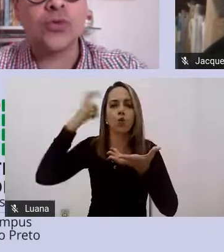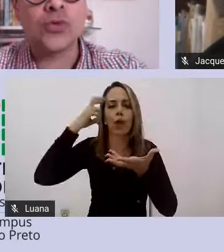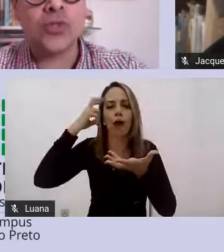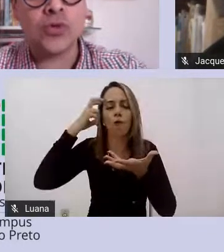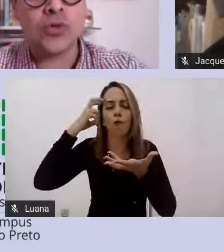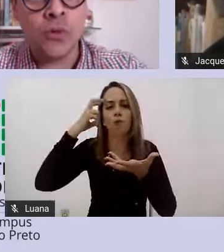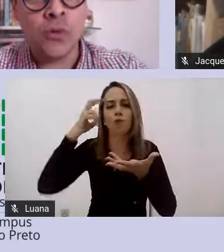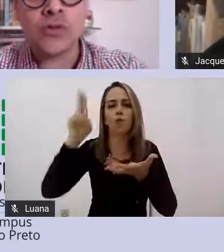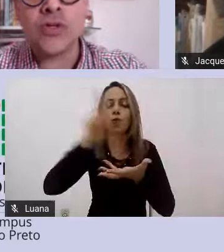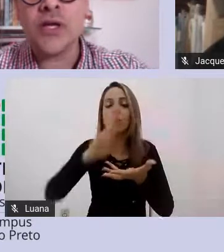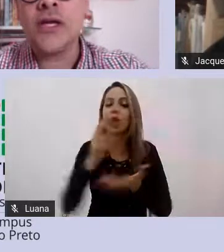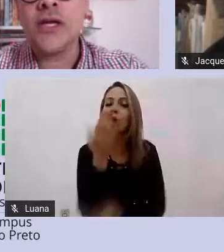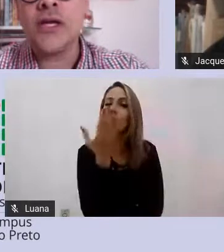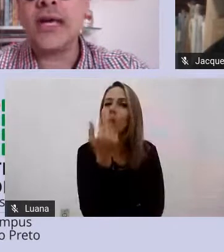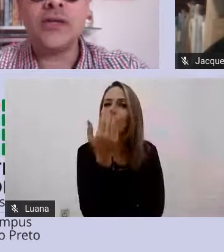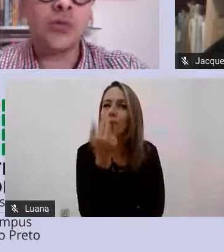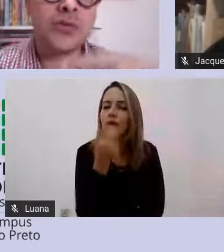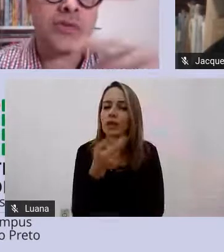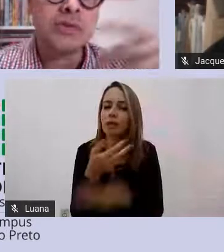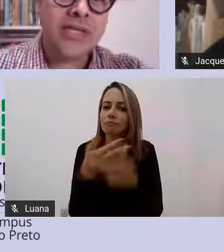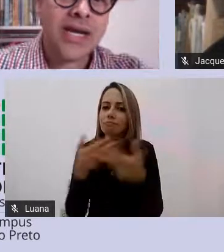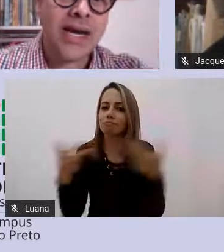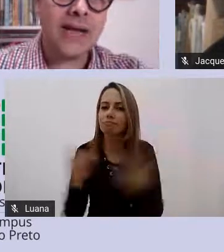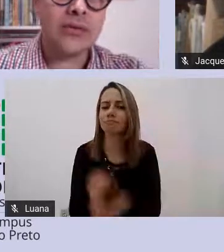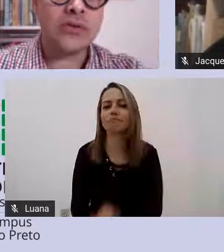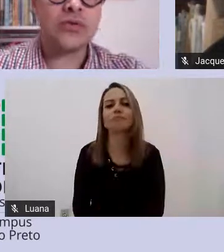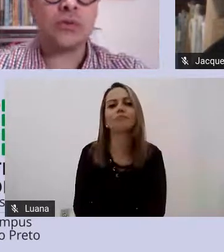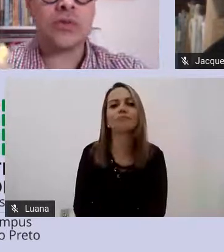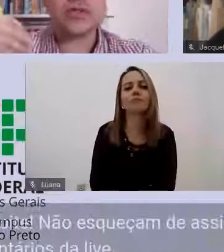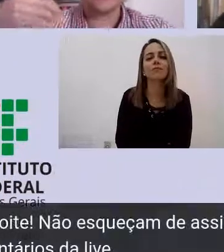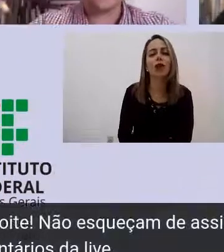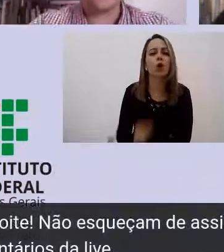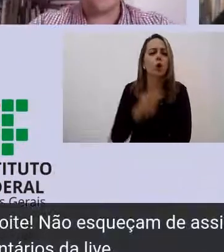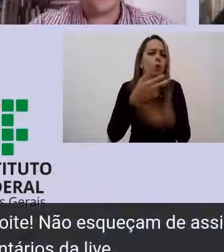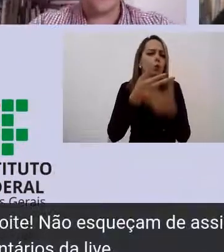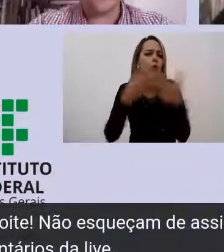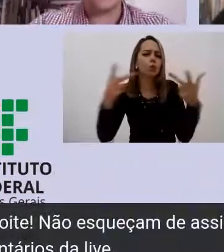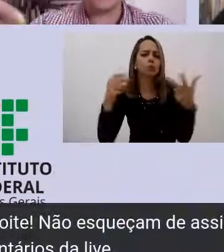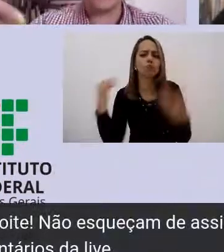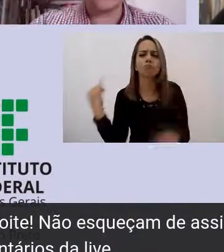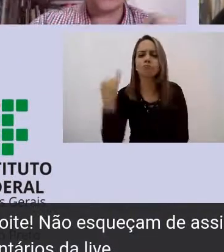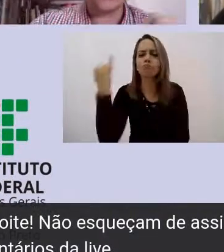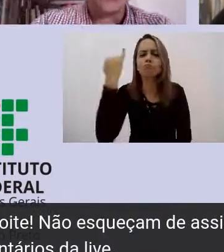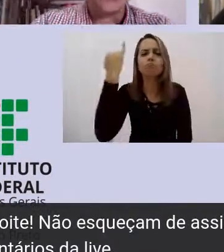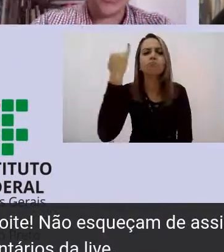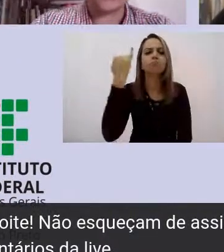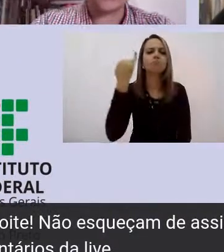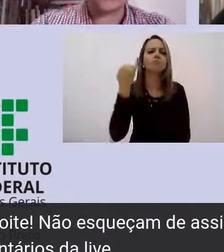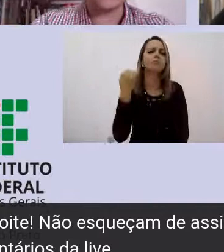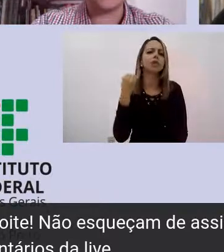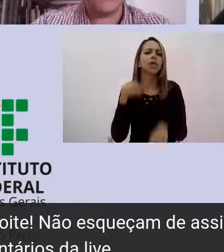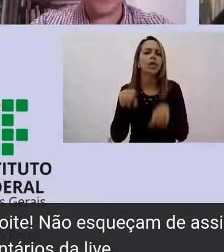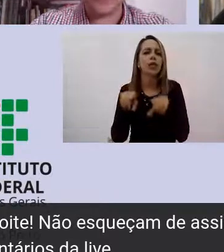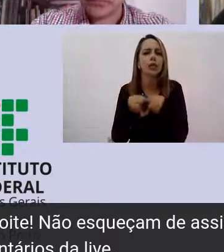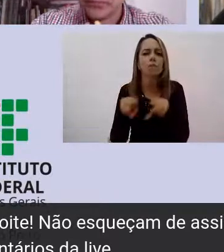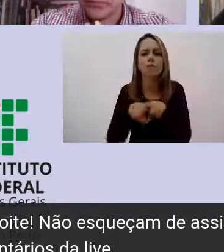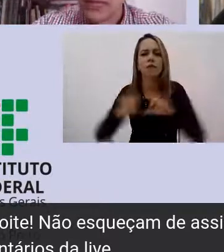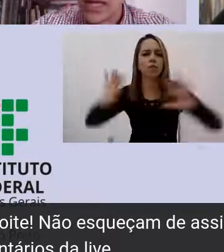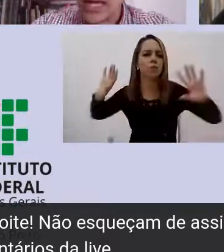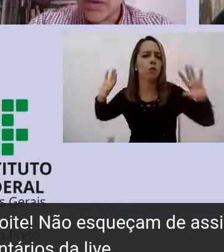do uso dos insumos, insumos que são sagrados, insumos que são profanos, insumos que são comemorativos,